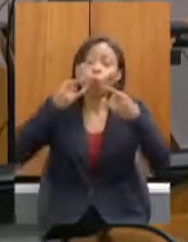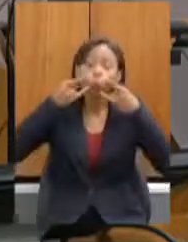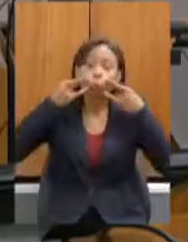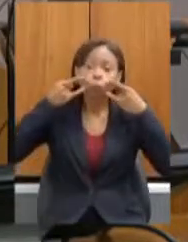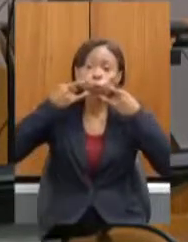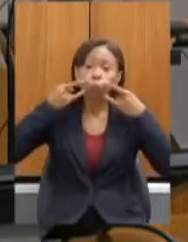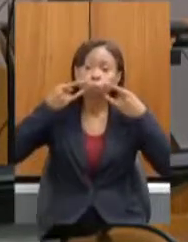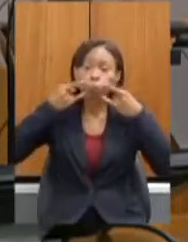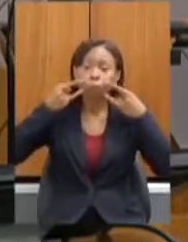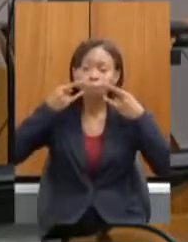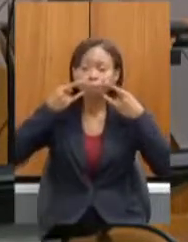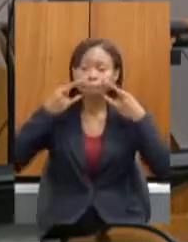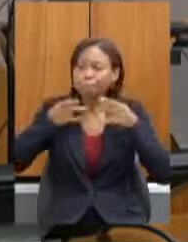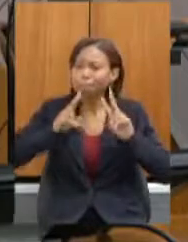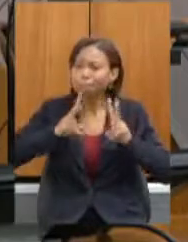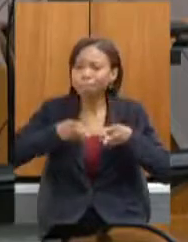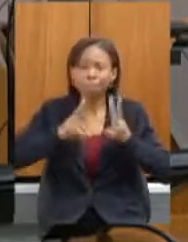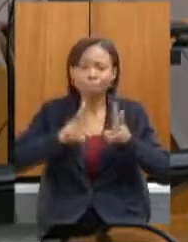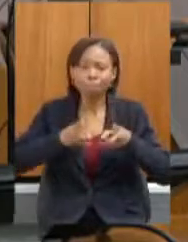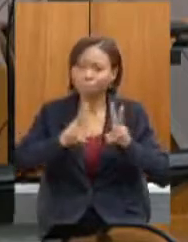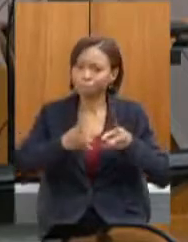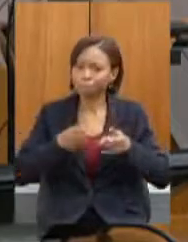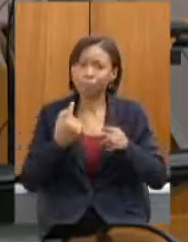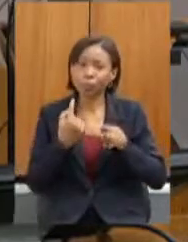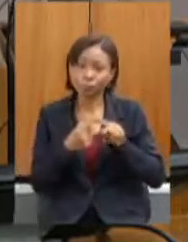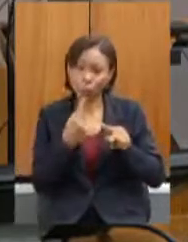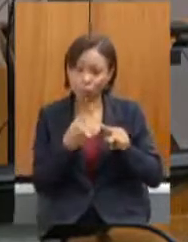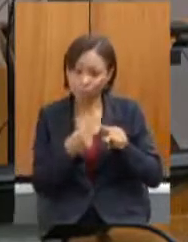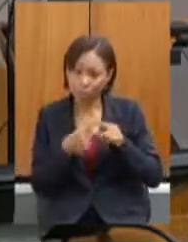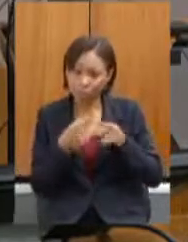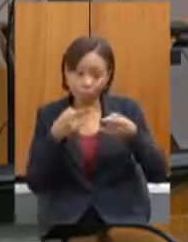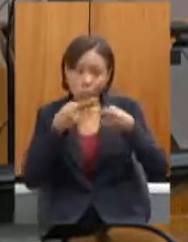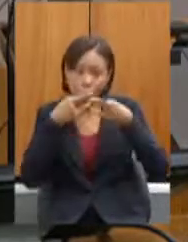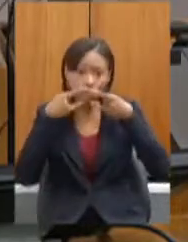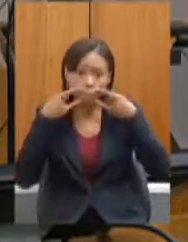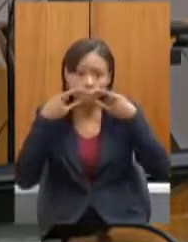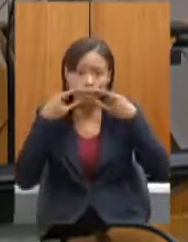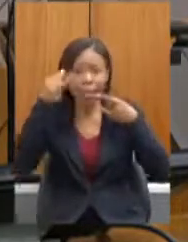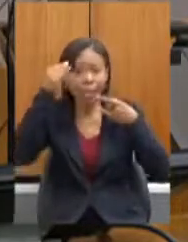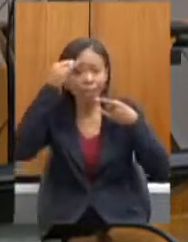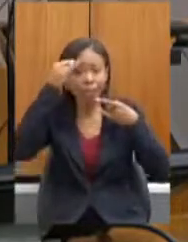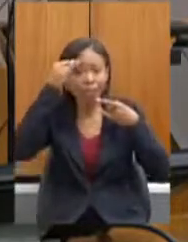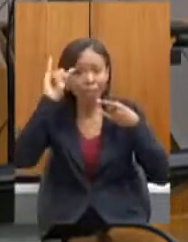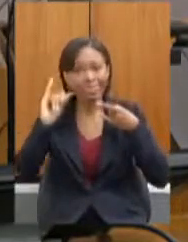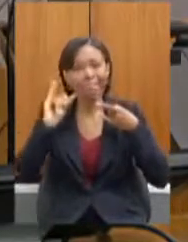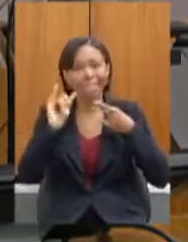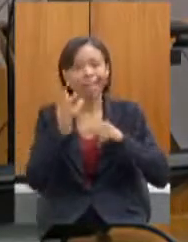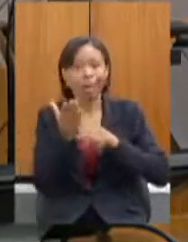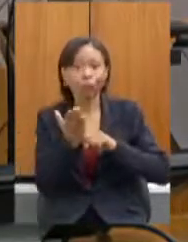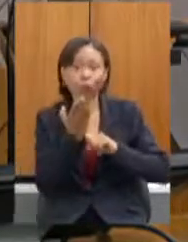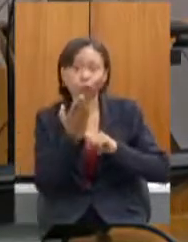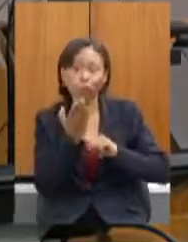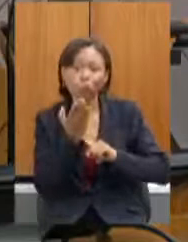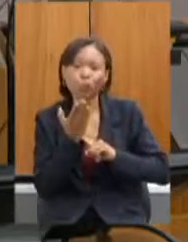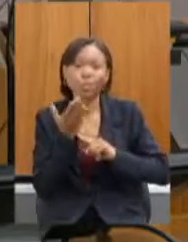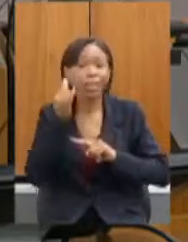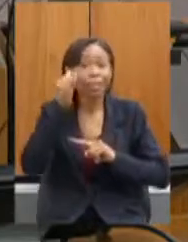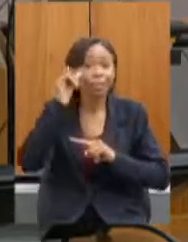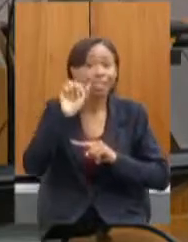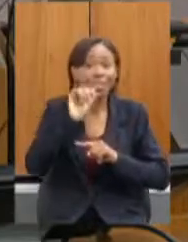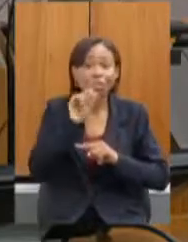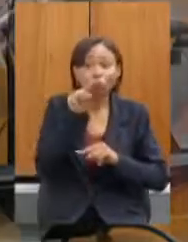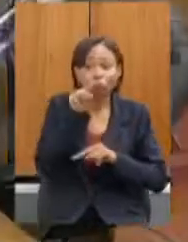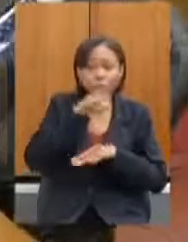máximo porque a máscara além de proteger você contra o vírus e evita que se você tiver contaminado e